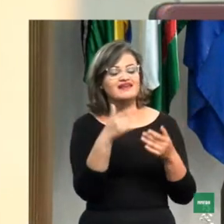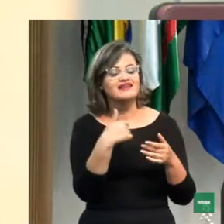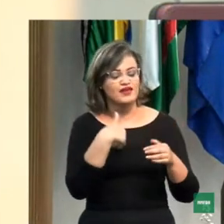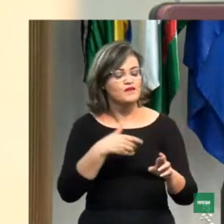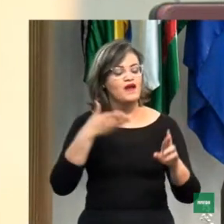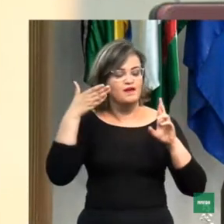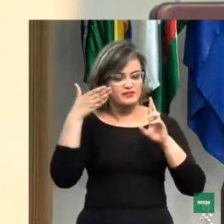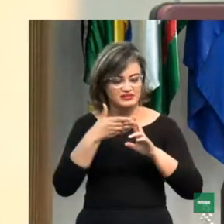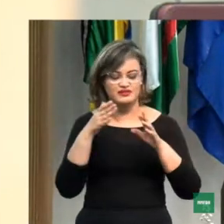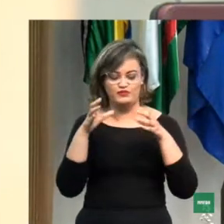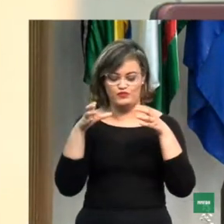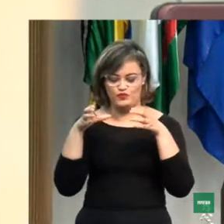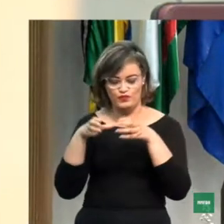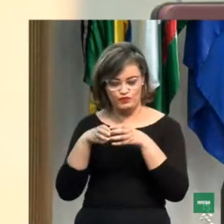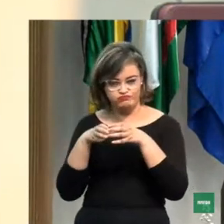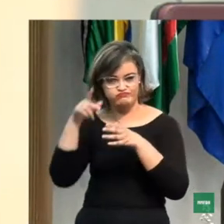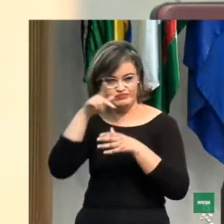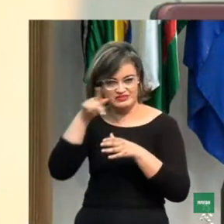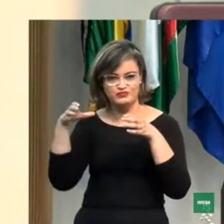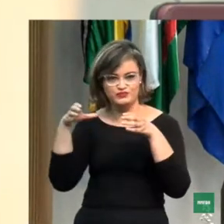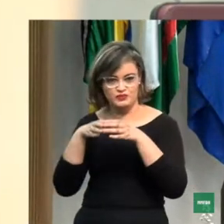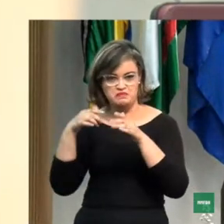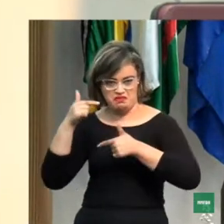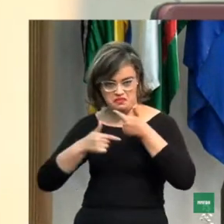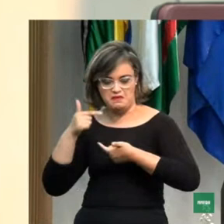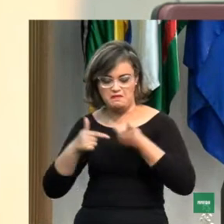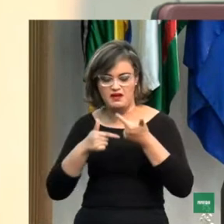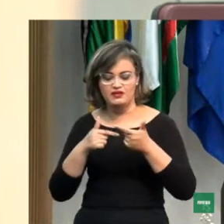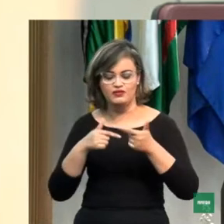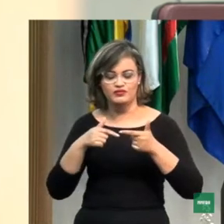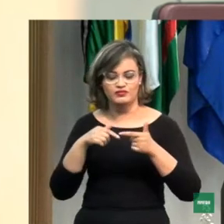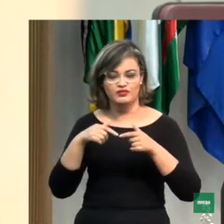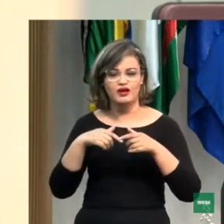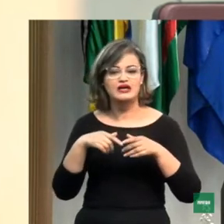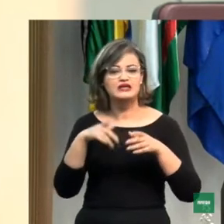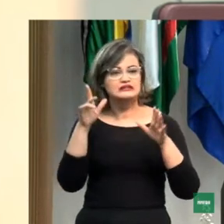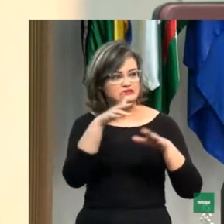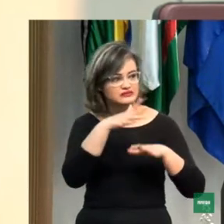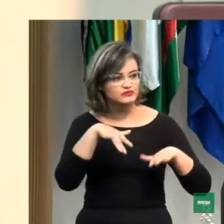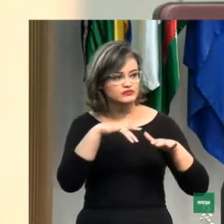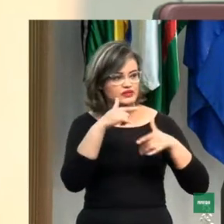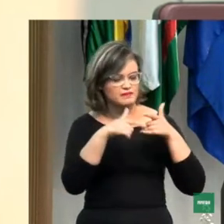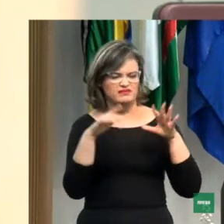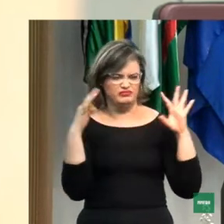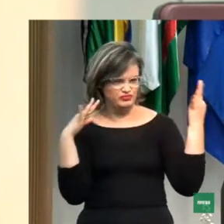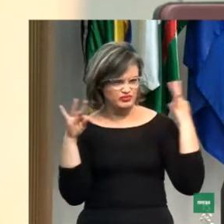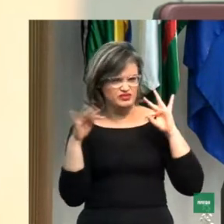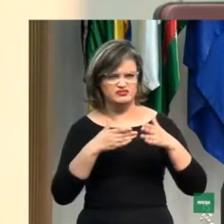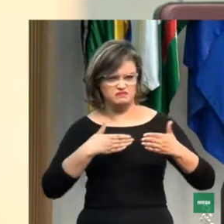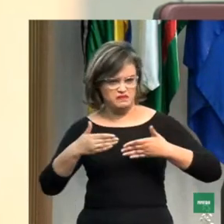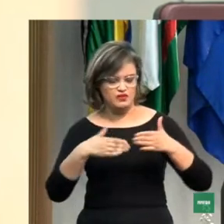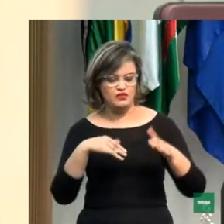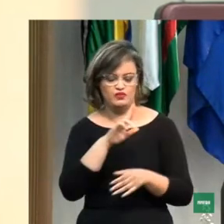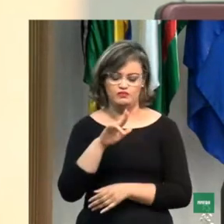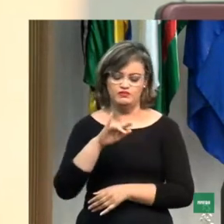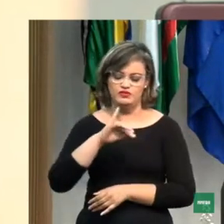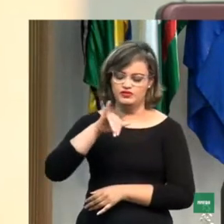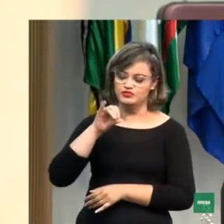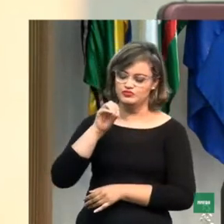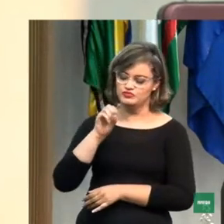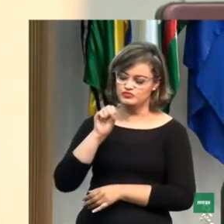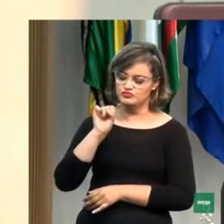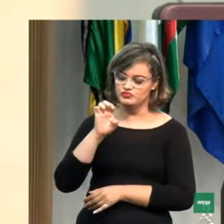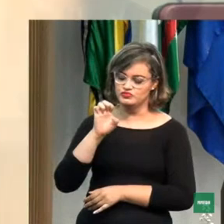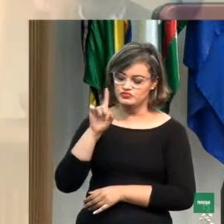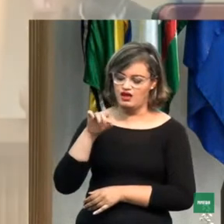Confederação Nacional do Comércio, Bem, Serviço e Turismo, José Roberto Tadros, eu quero dar